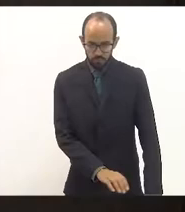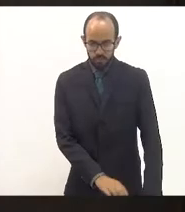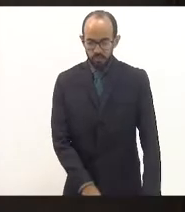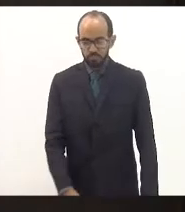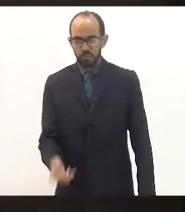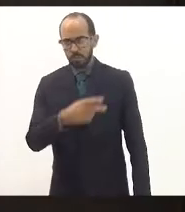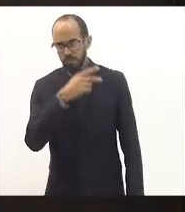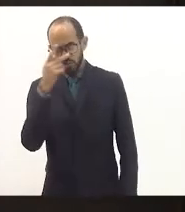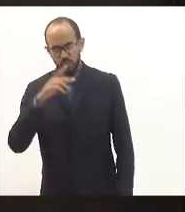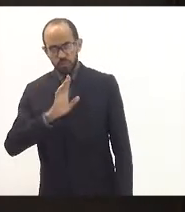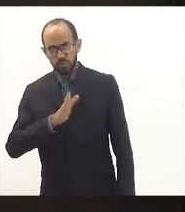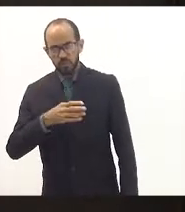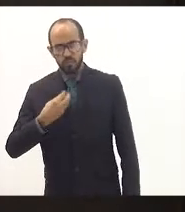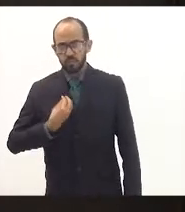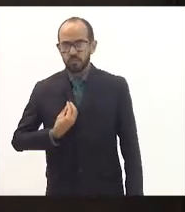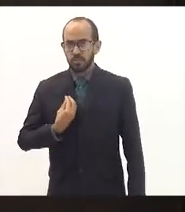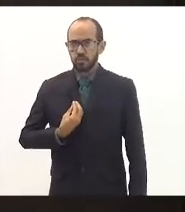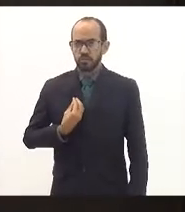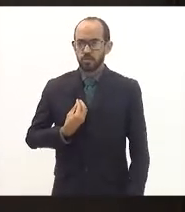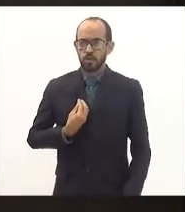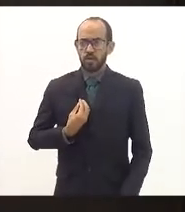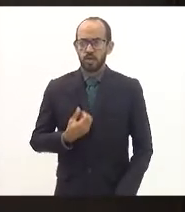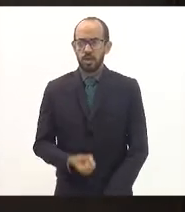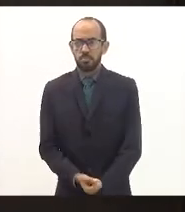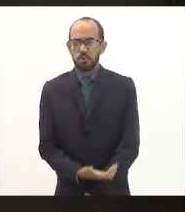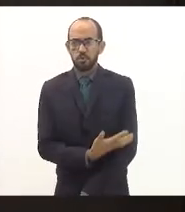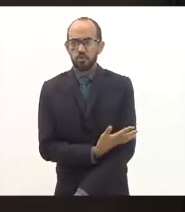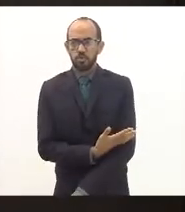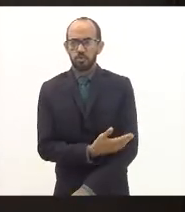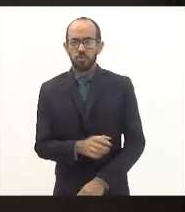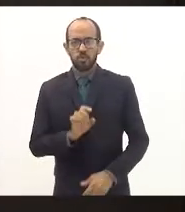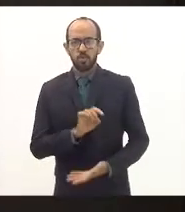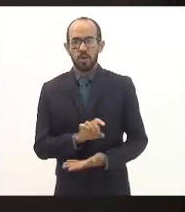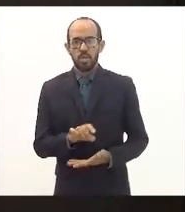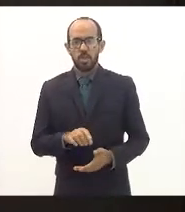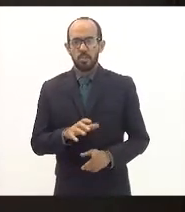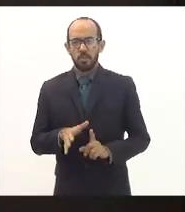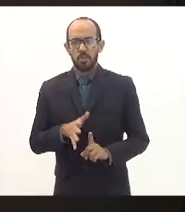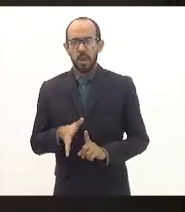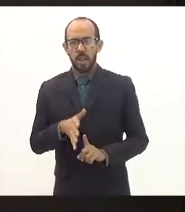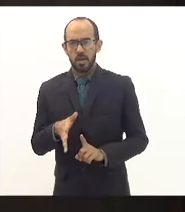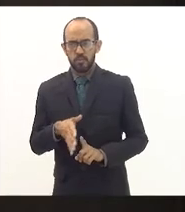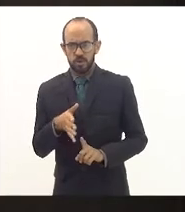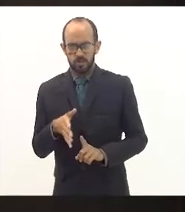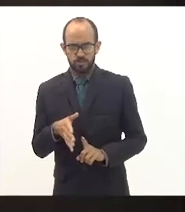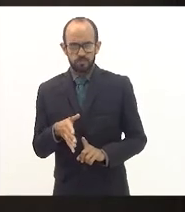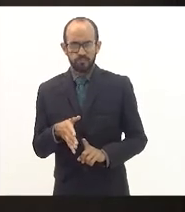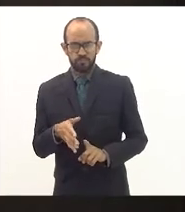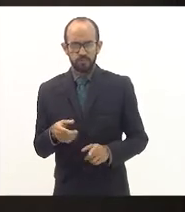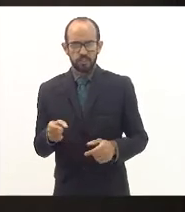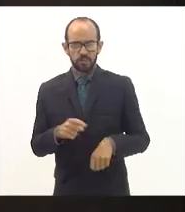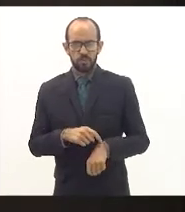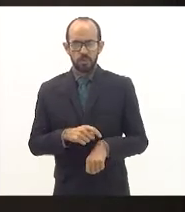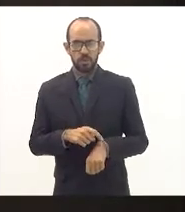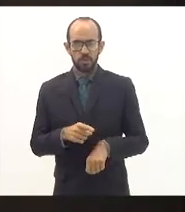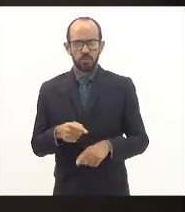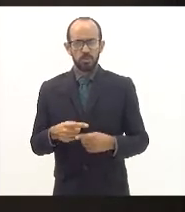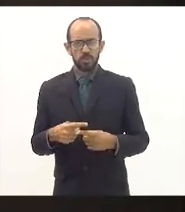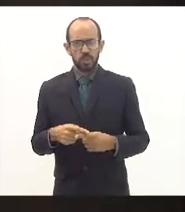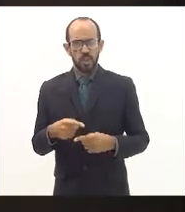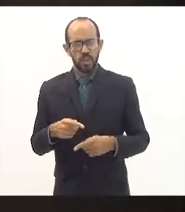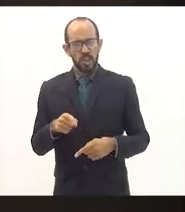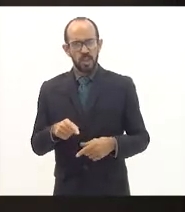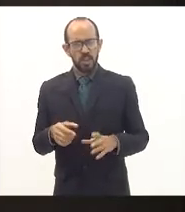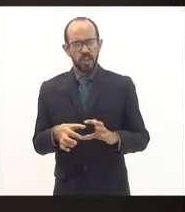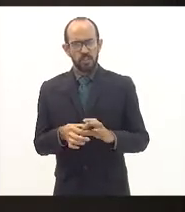alguém que vivenciou, né, e que se emocionou com cada palavra lida nesse discurso, porque fez parte dessa história. Muito obrigado,